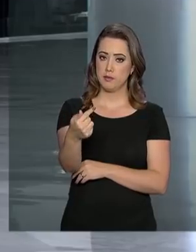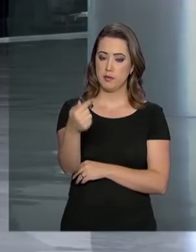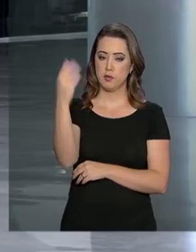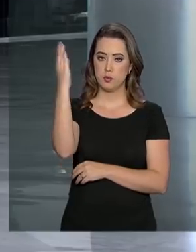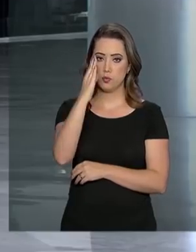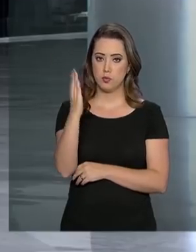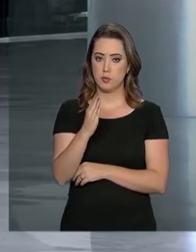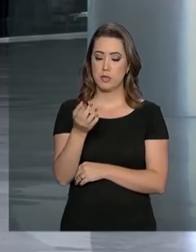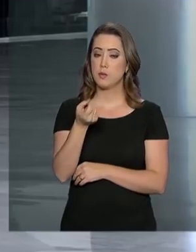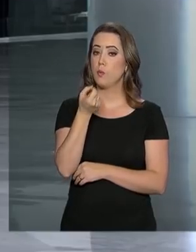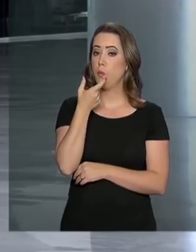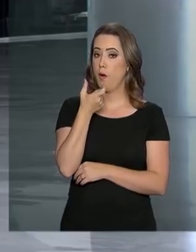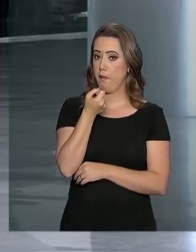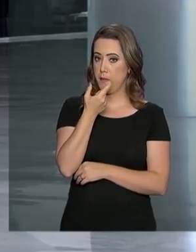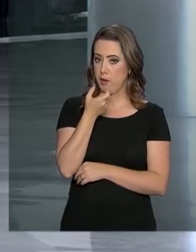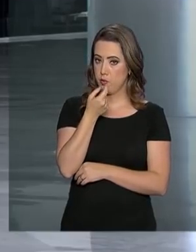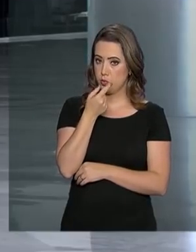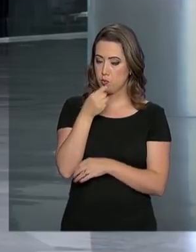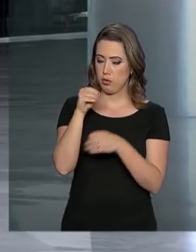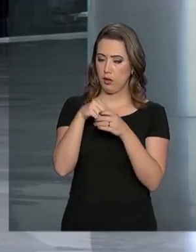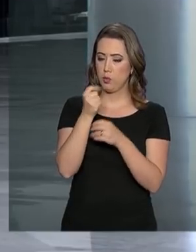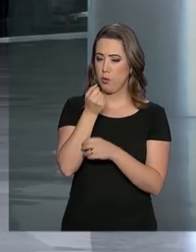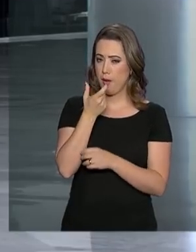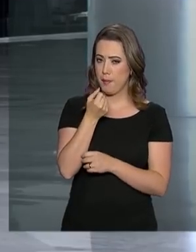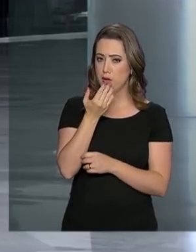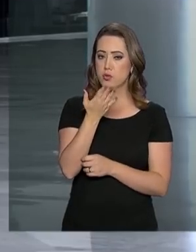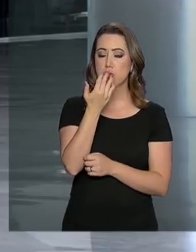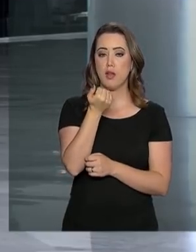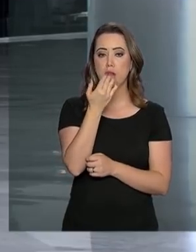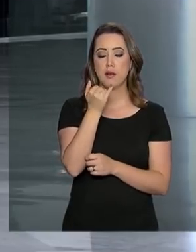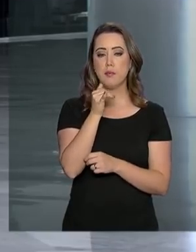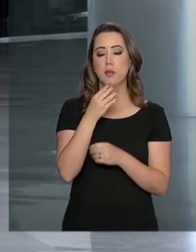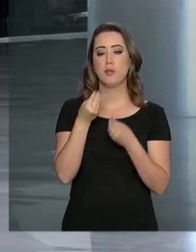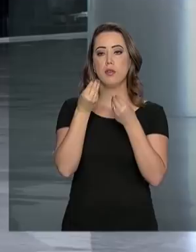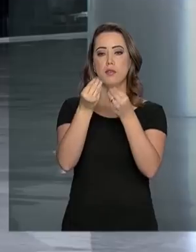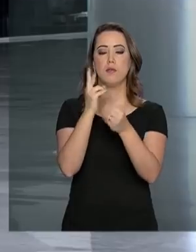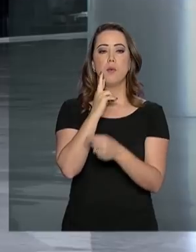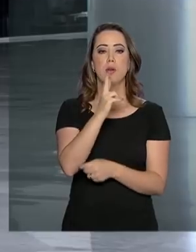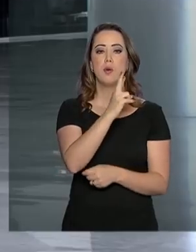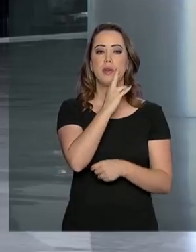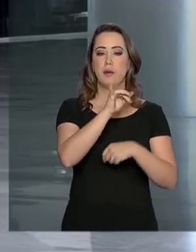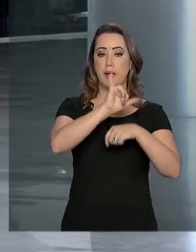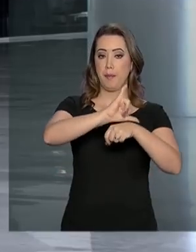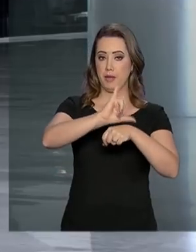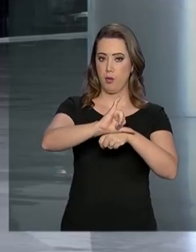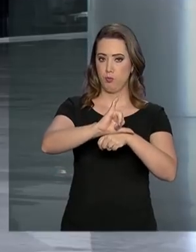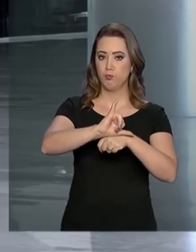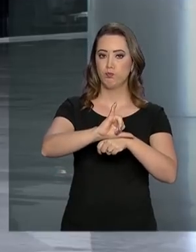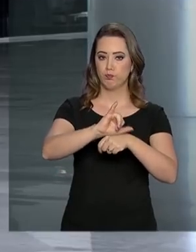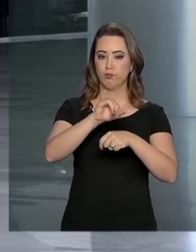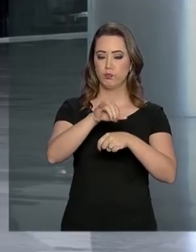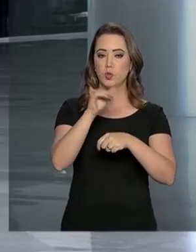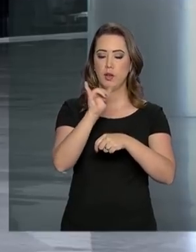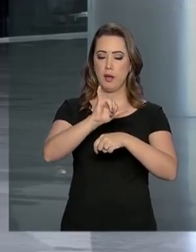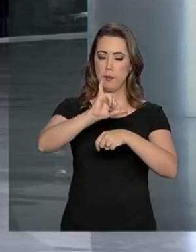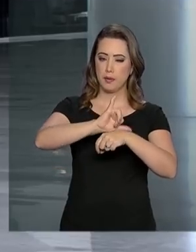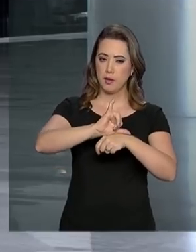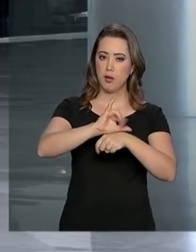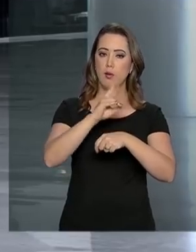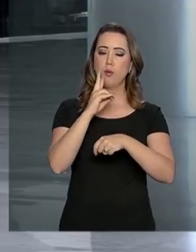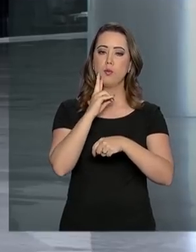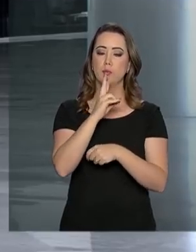com medicamentos e alimentos à Boa Vista, em Roraima. De acordo com o governo,